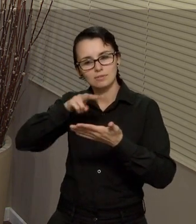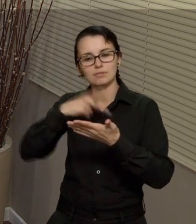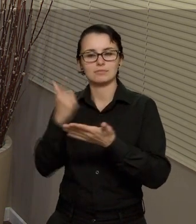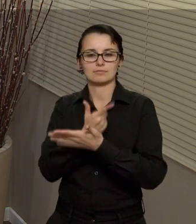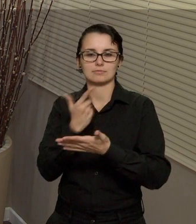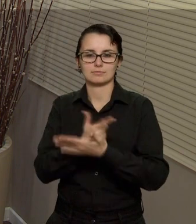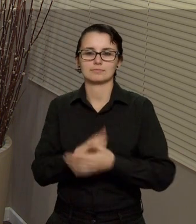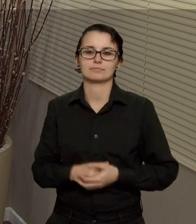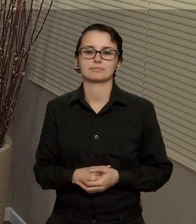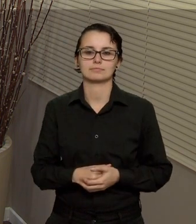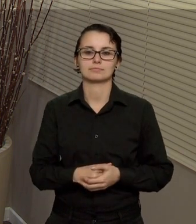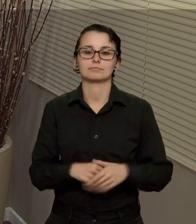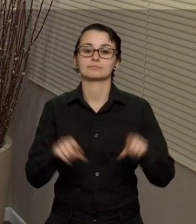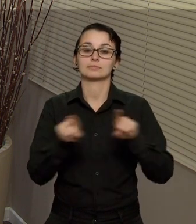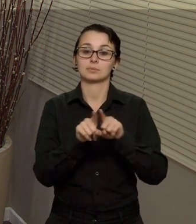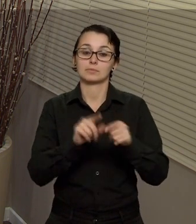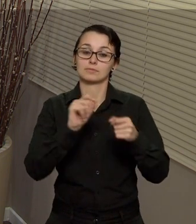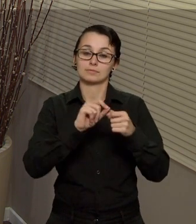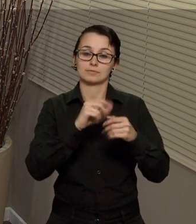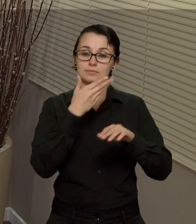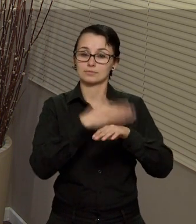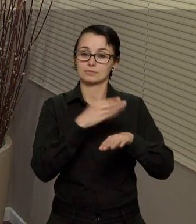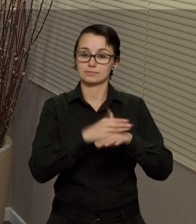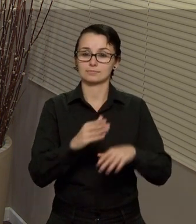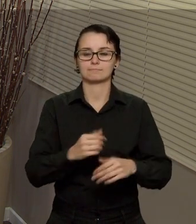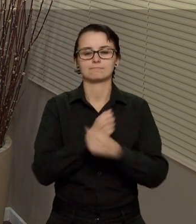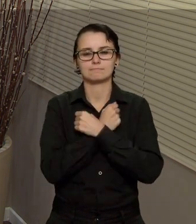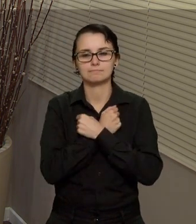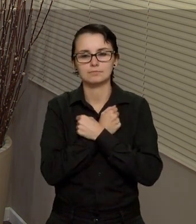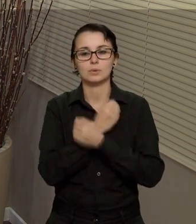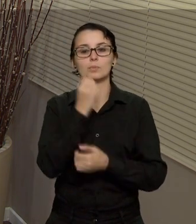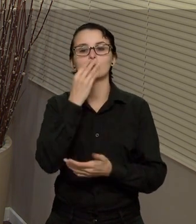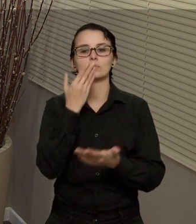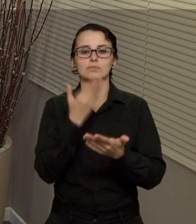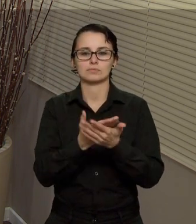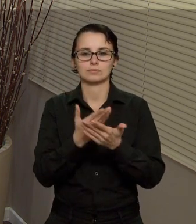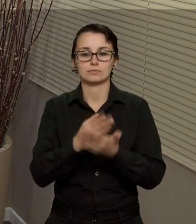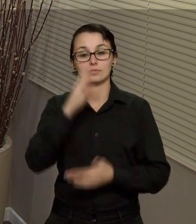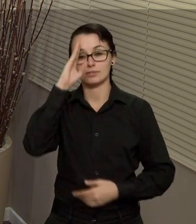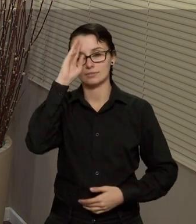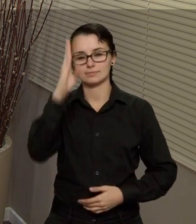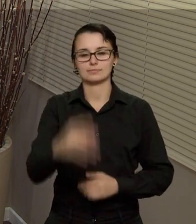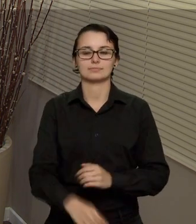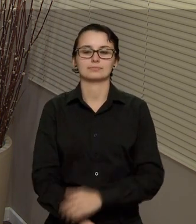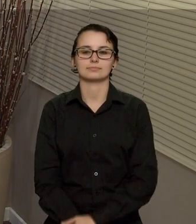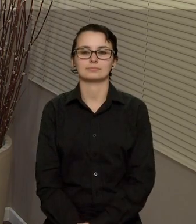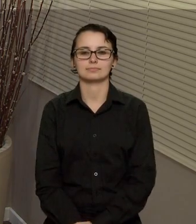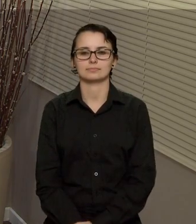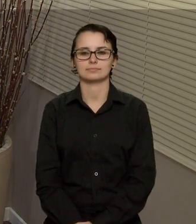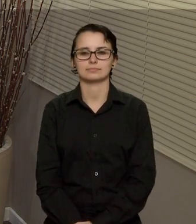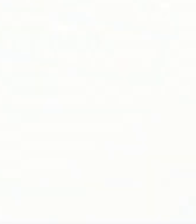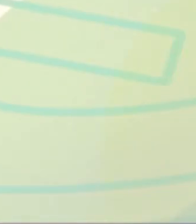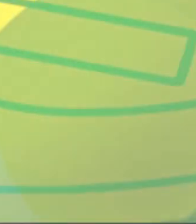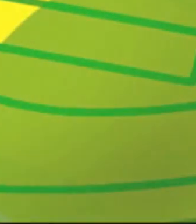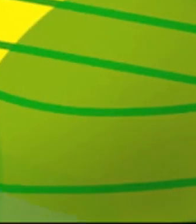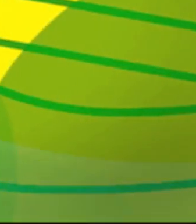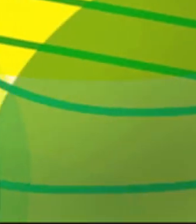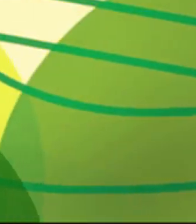livro didático e com a resolução dos exercícios. Abraços, bons estudos e até a próxima aula!